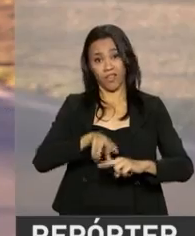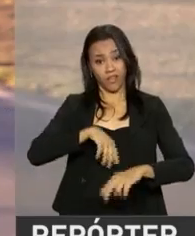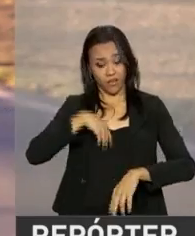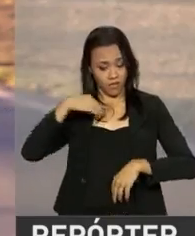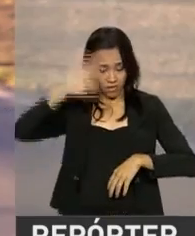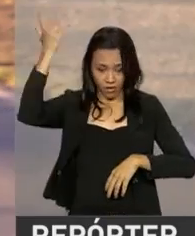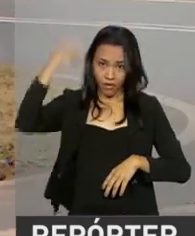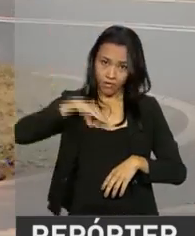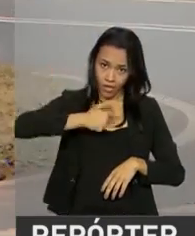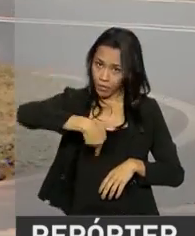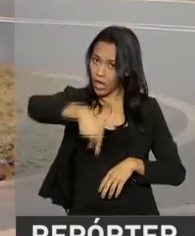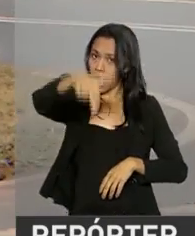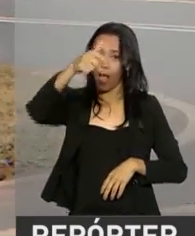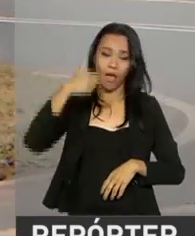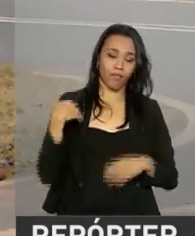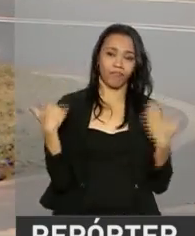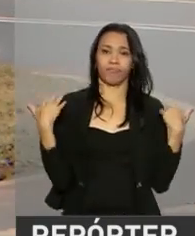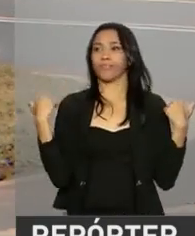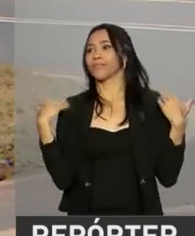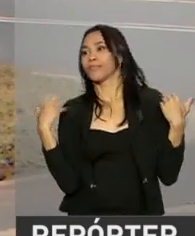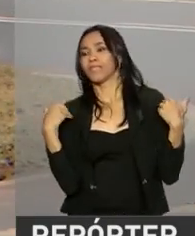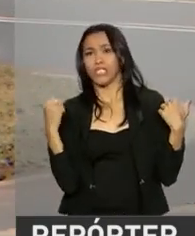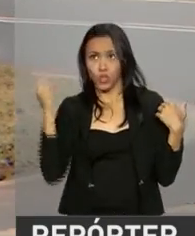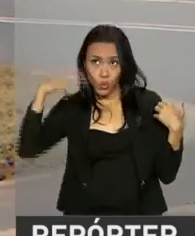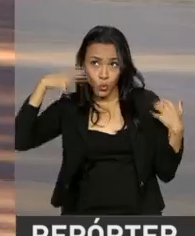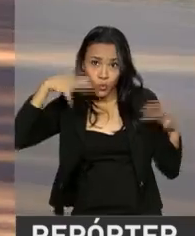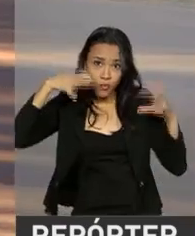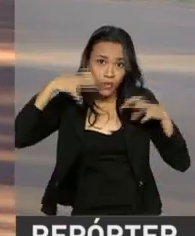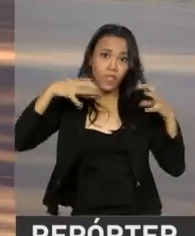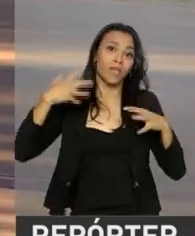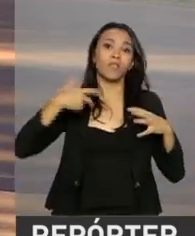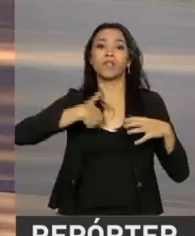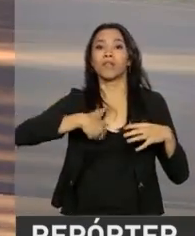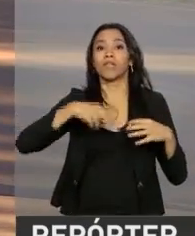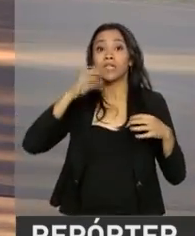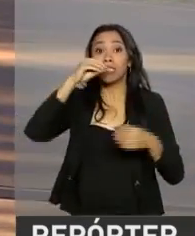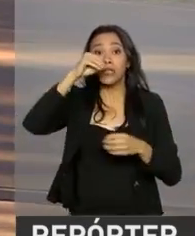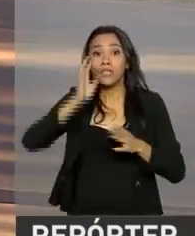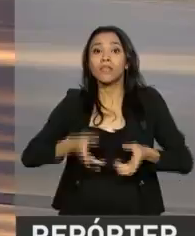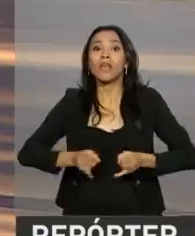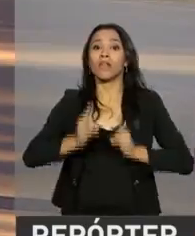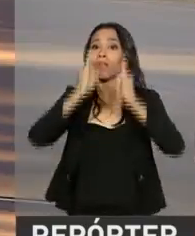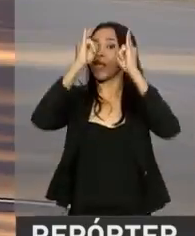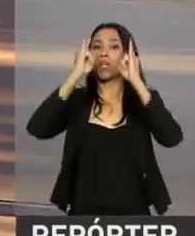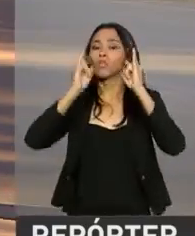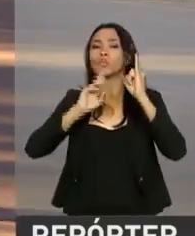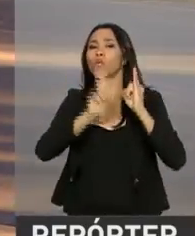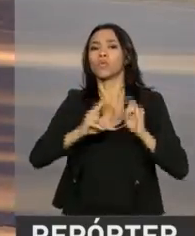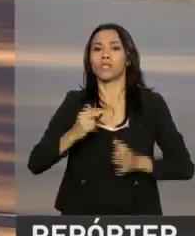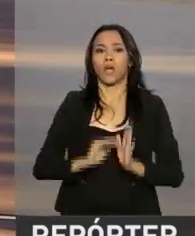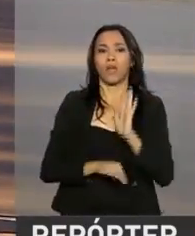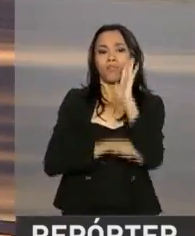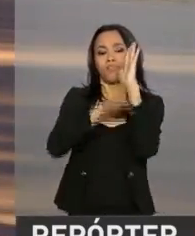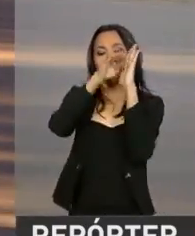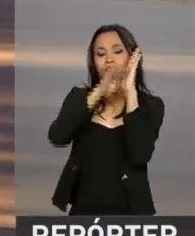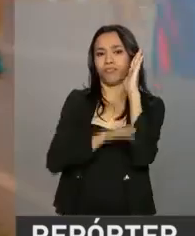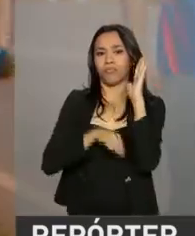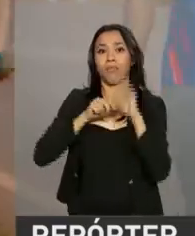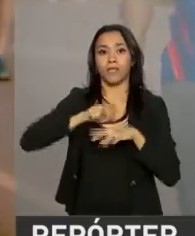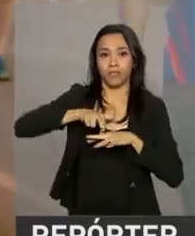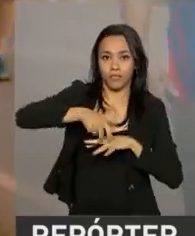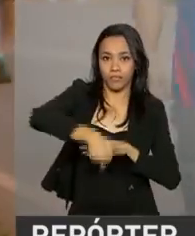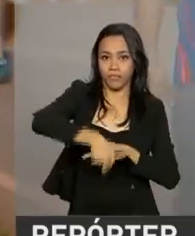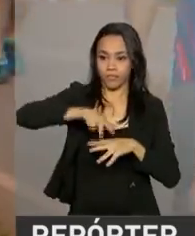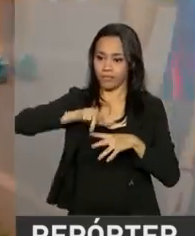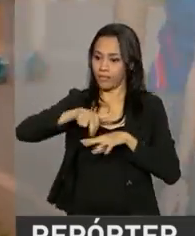saio vai caminhar da volta na guarda se está chovendo não vai se mora em prédio não usa o elevador caminho só buscado deste escândalo não